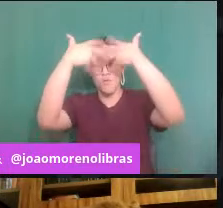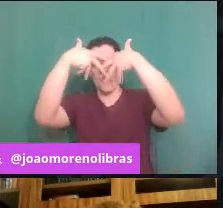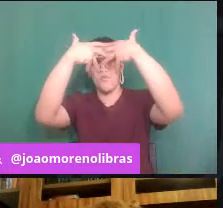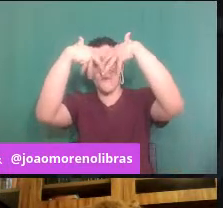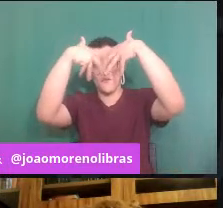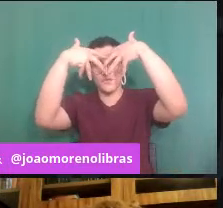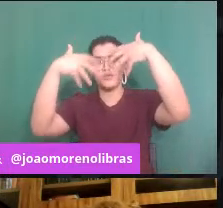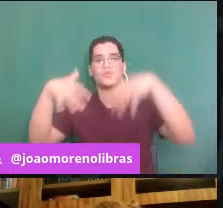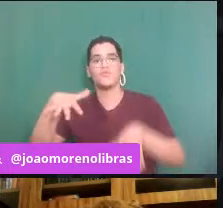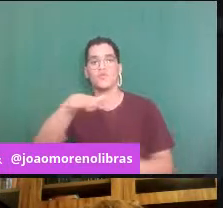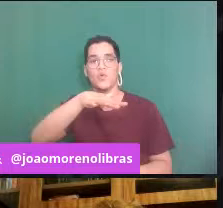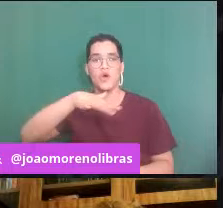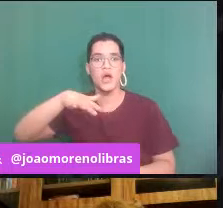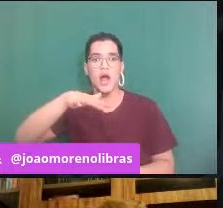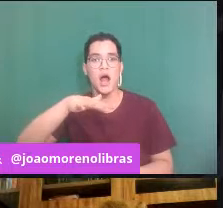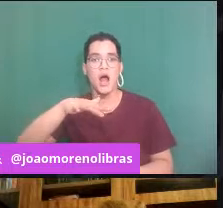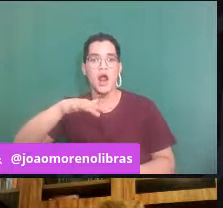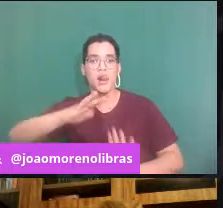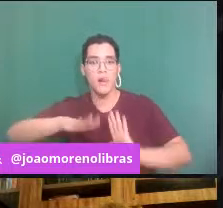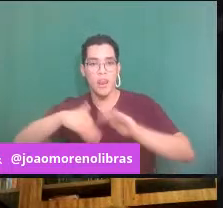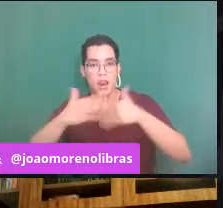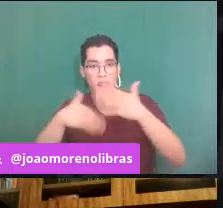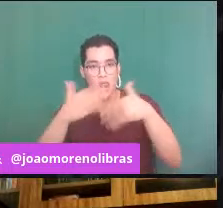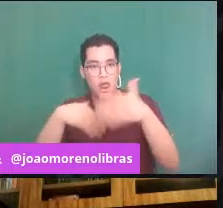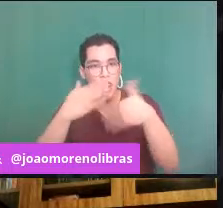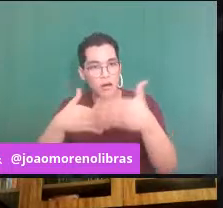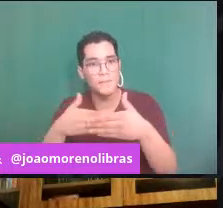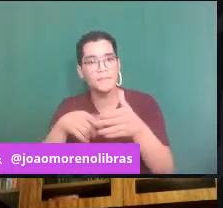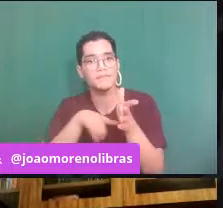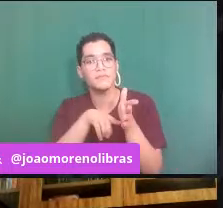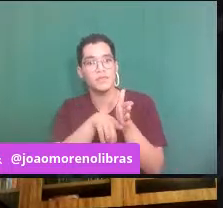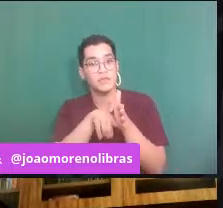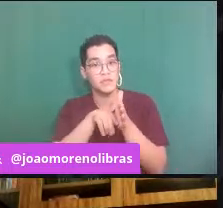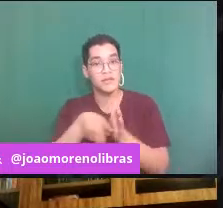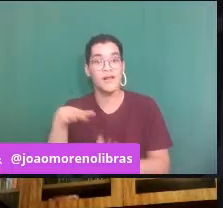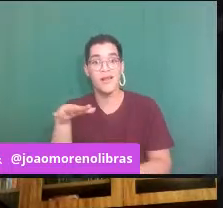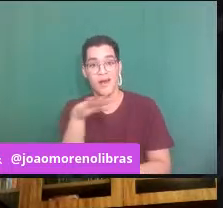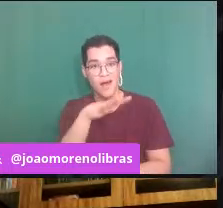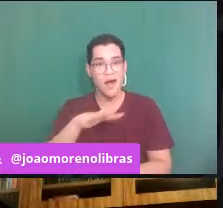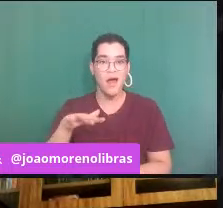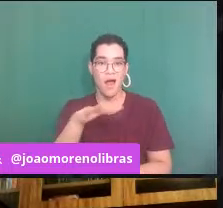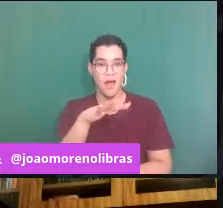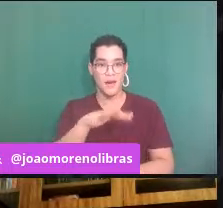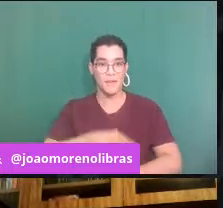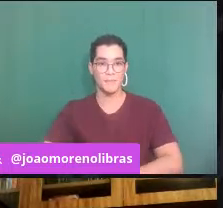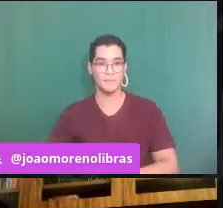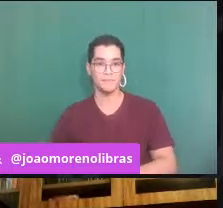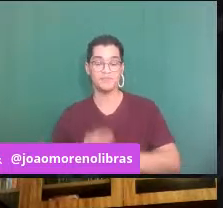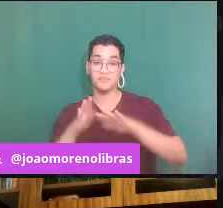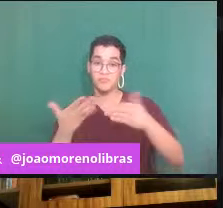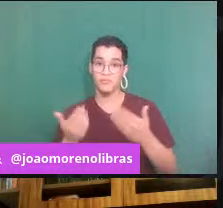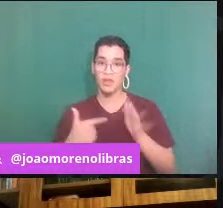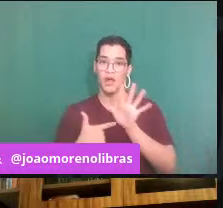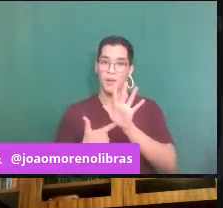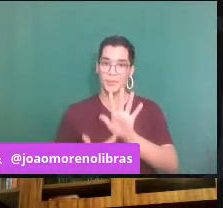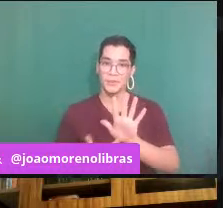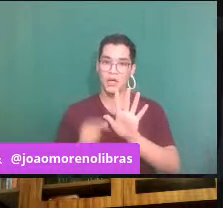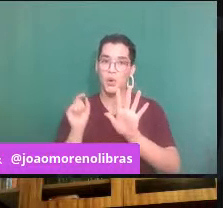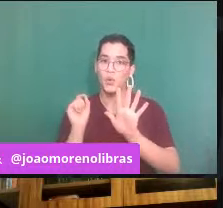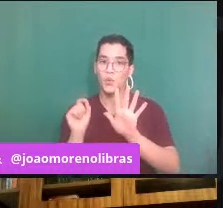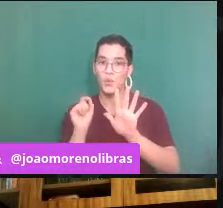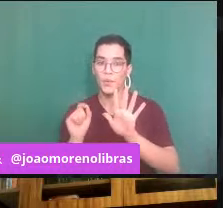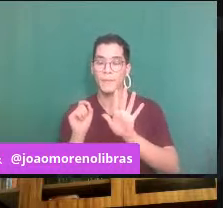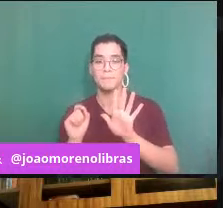questões voltadas para o desenvolvimento de pesquisas na nossa área, né? Então, o plano da minha apresentação,